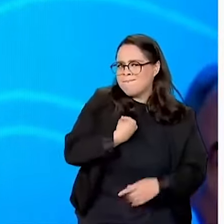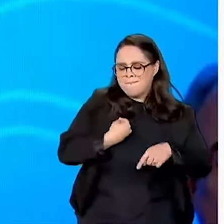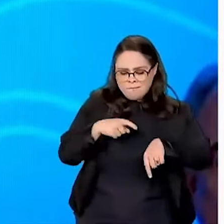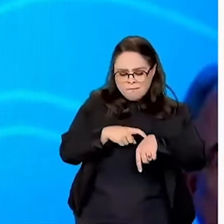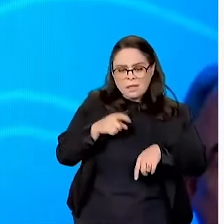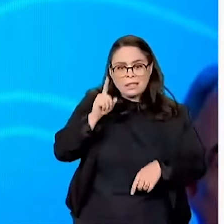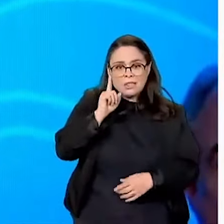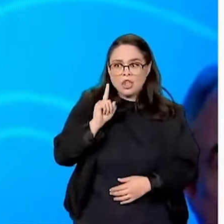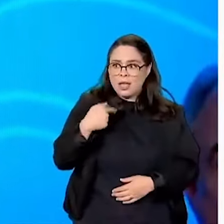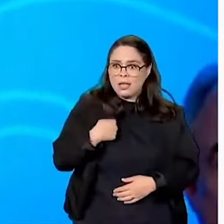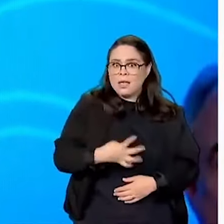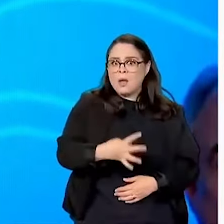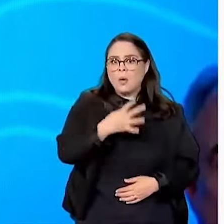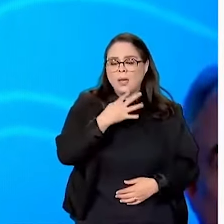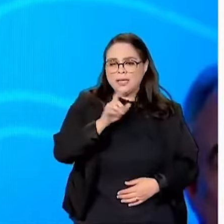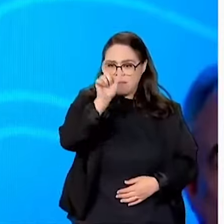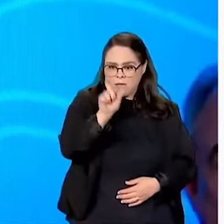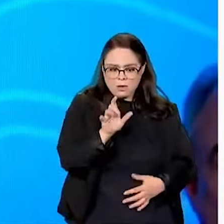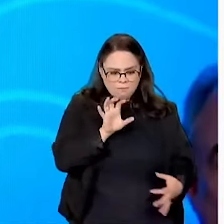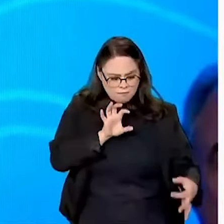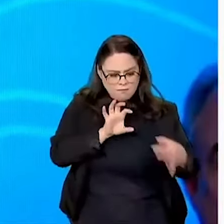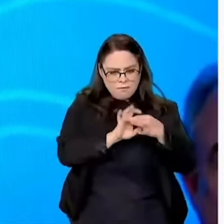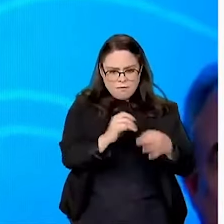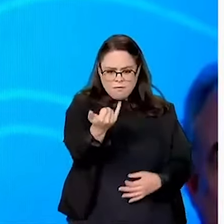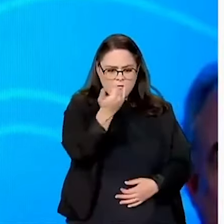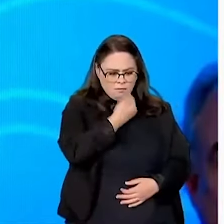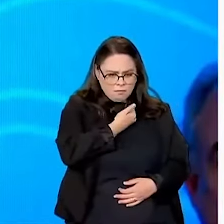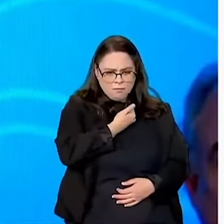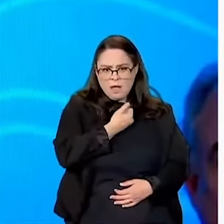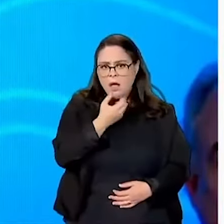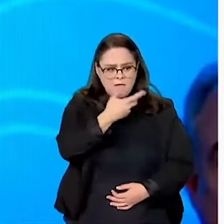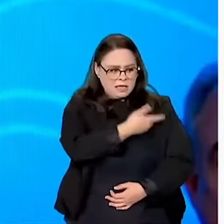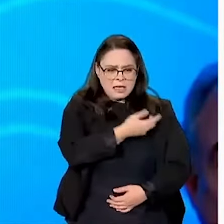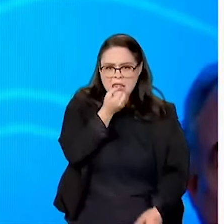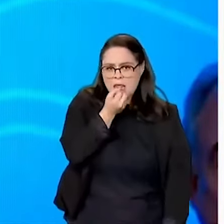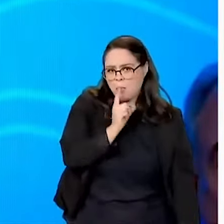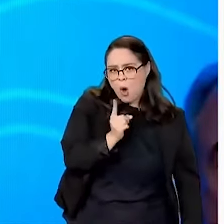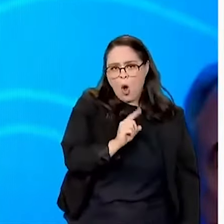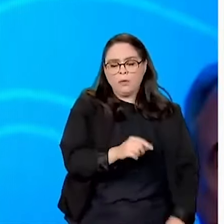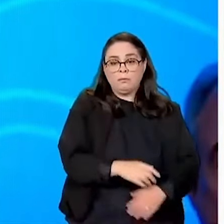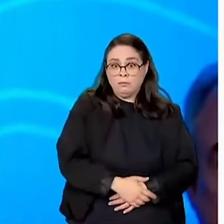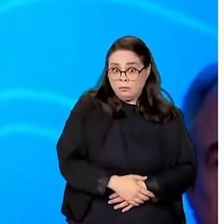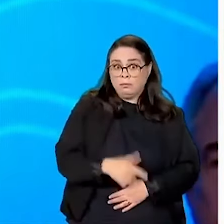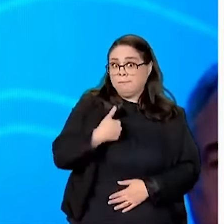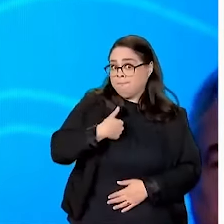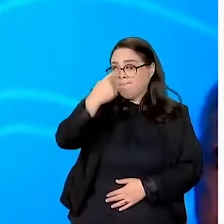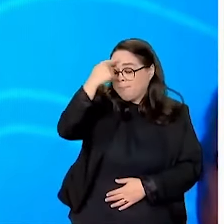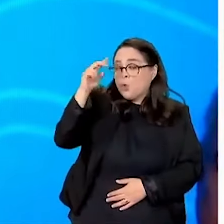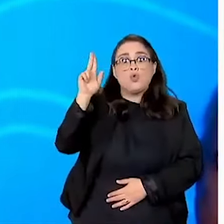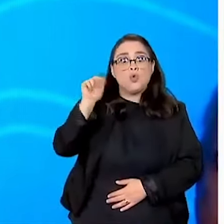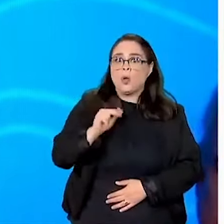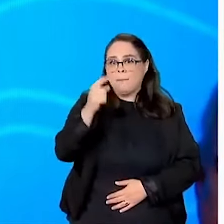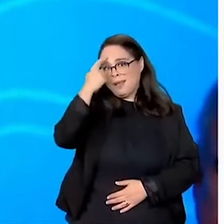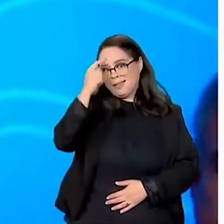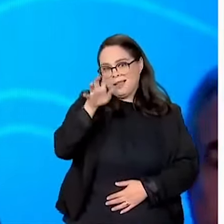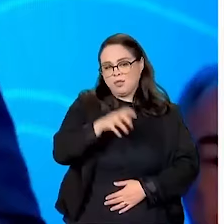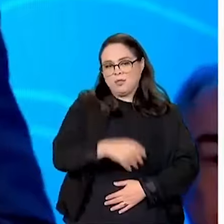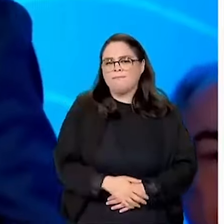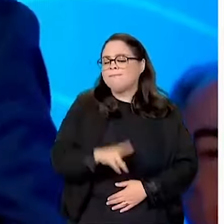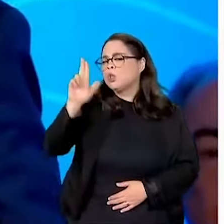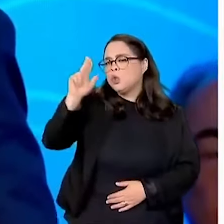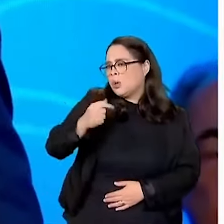o dia que eu conhecesse alguém que dissesse que não é bom tomar vacina. Eu